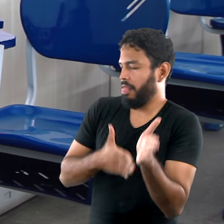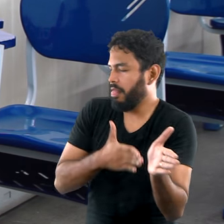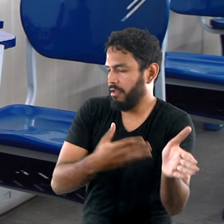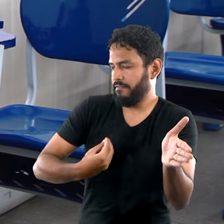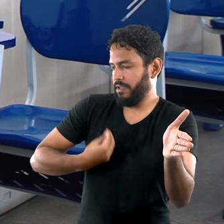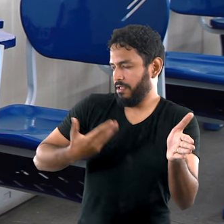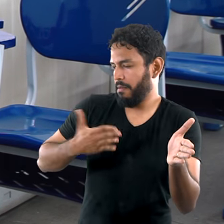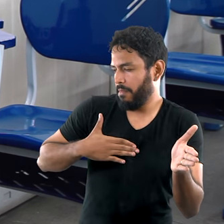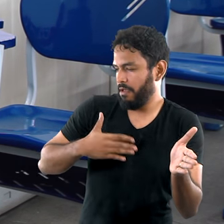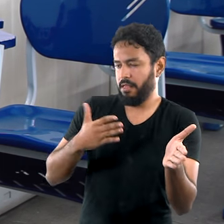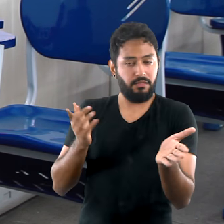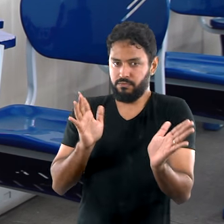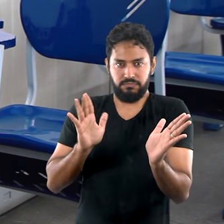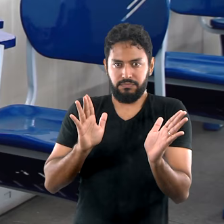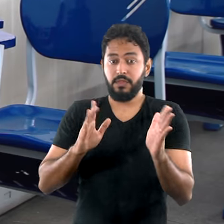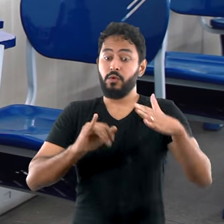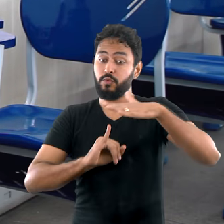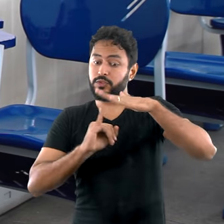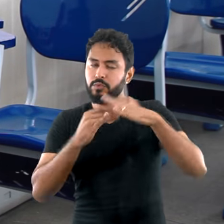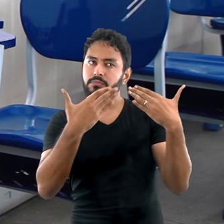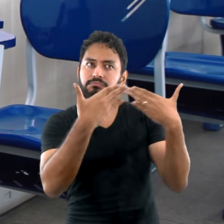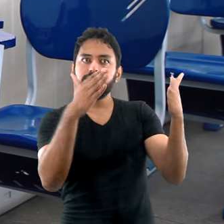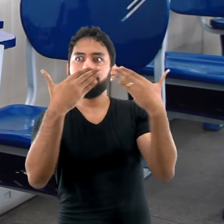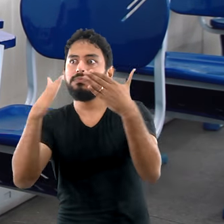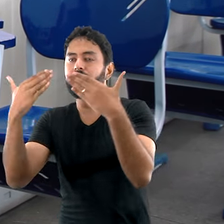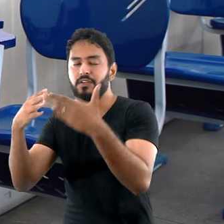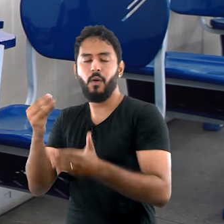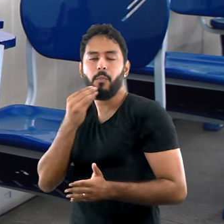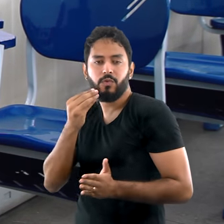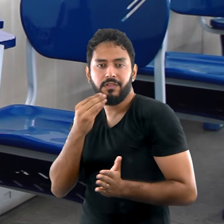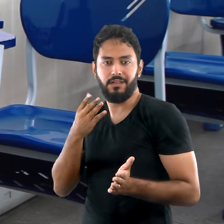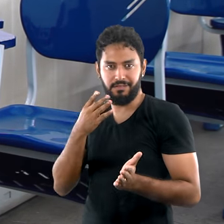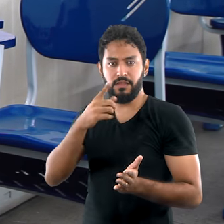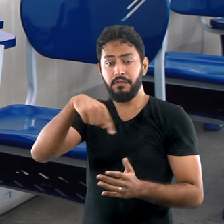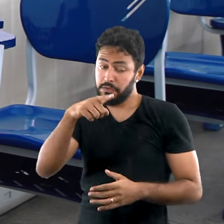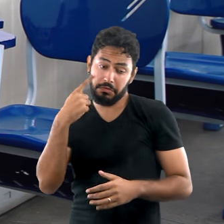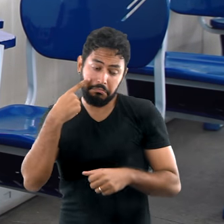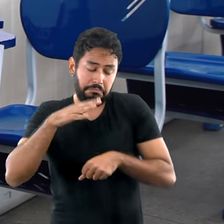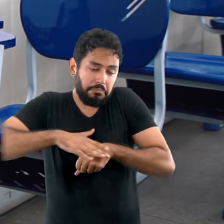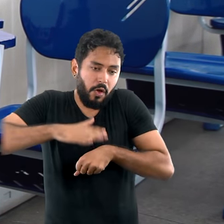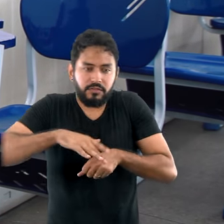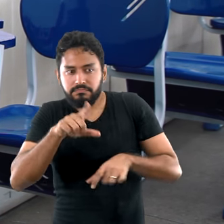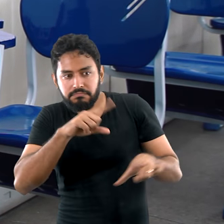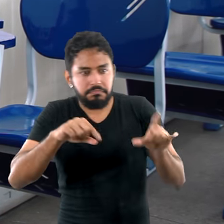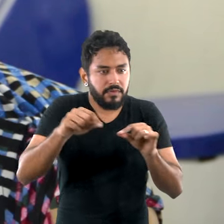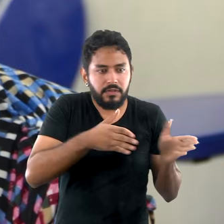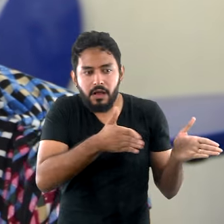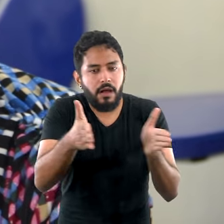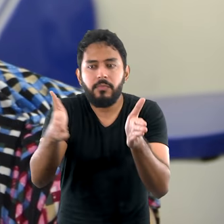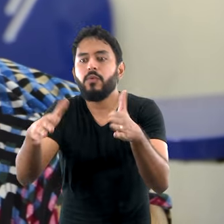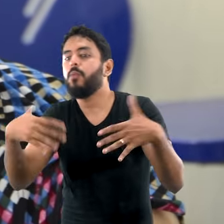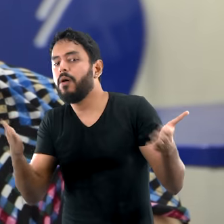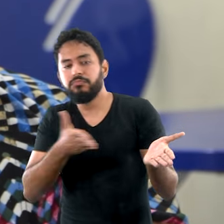seu caminho. A função do Instituto é abrir portas e você vai ver por qual porta você vai passar, né, e que